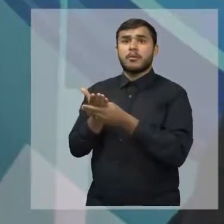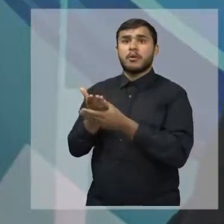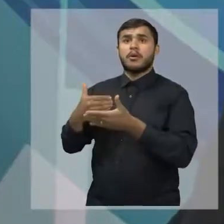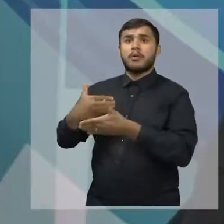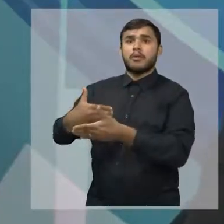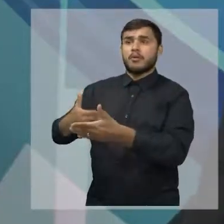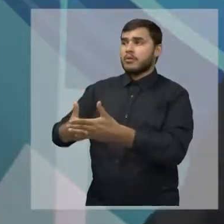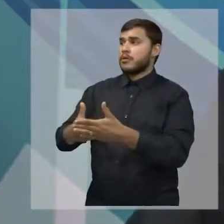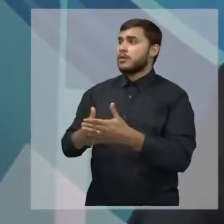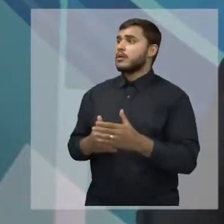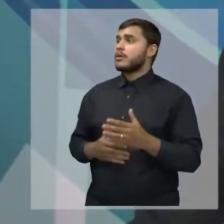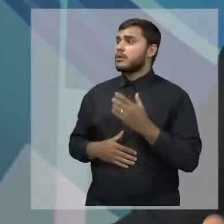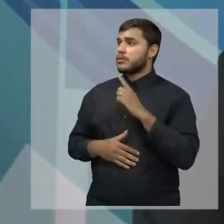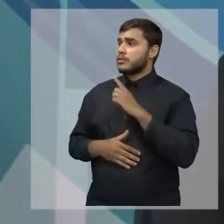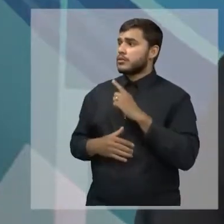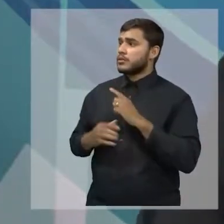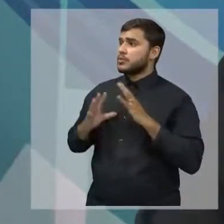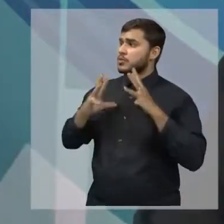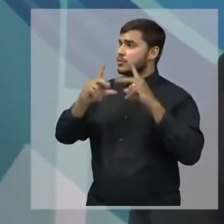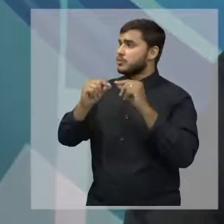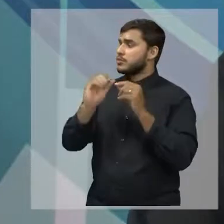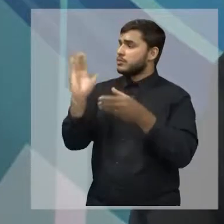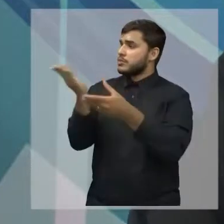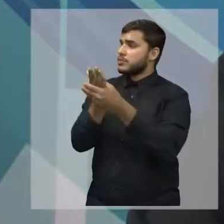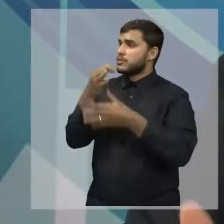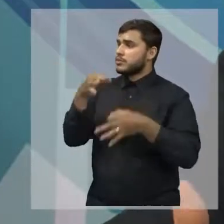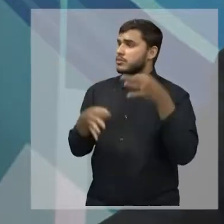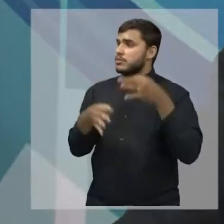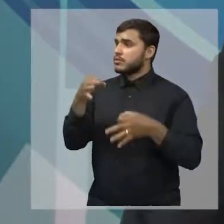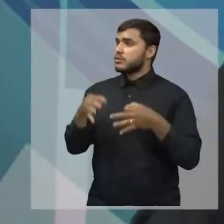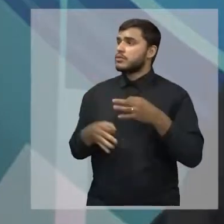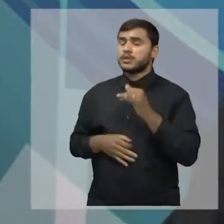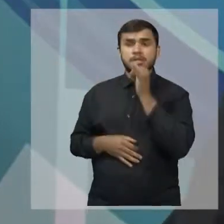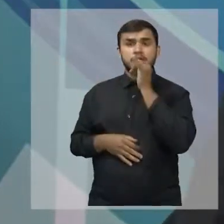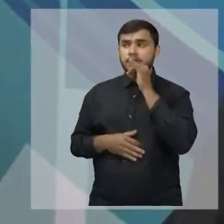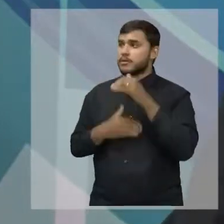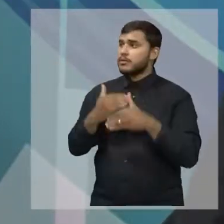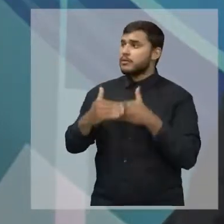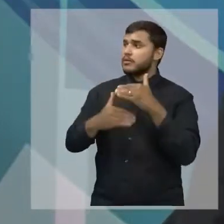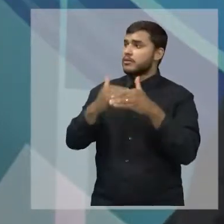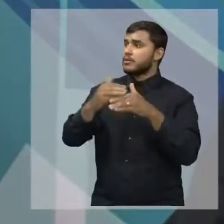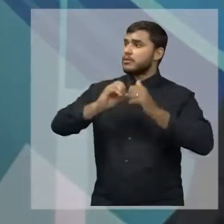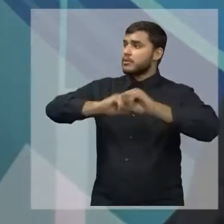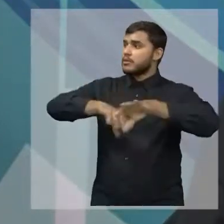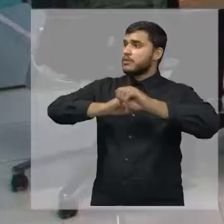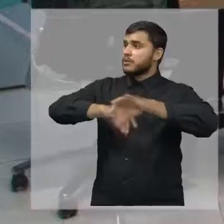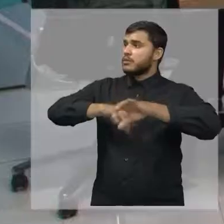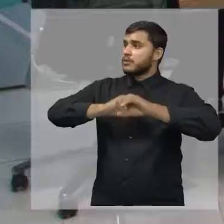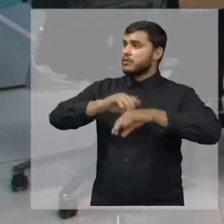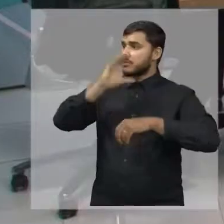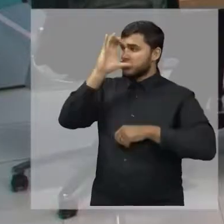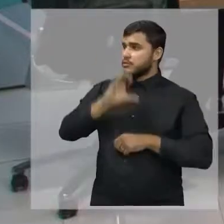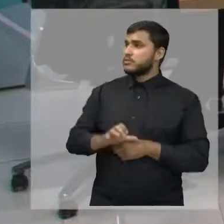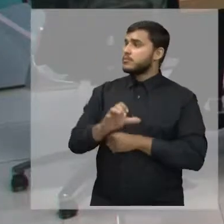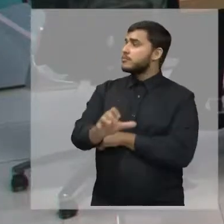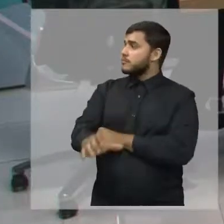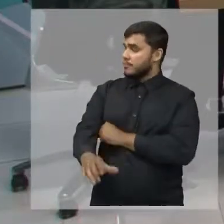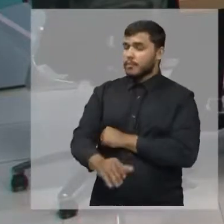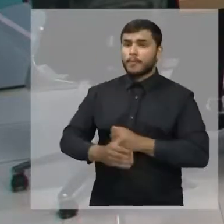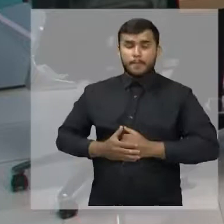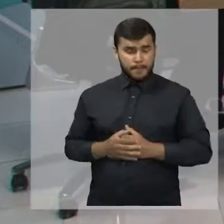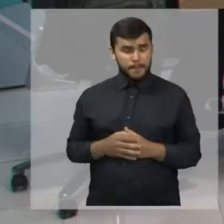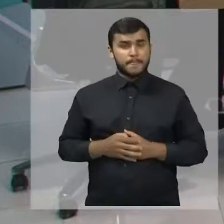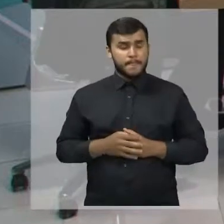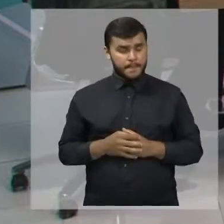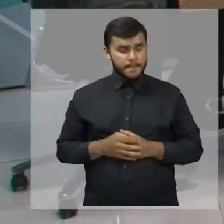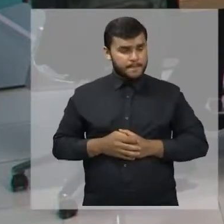denúncia na justiça. Isso é uma prova de que nós temos que evoluir na educação para a cidadania. Eu vou fazer mais um intervalo